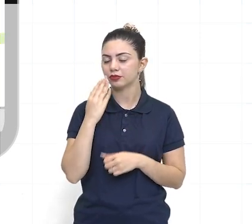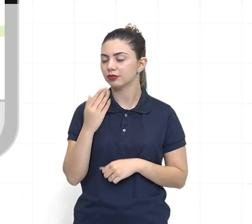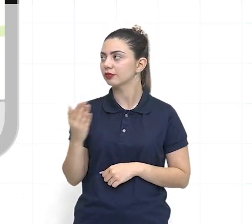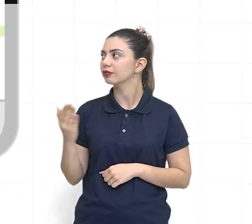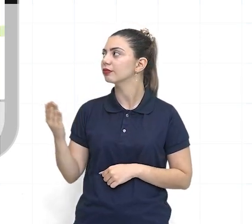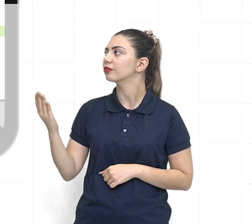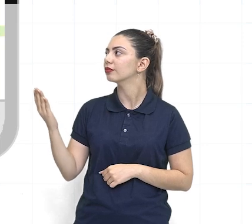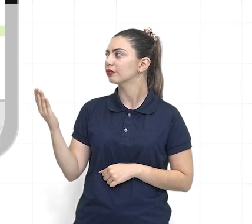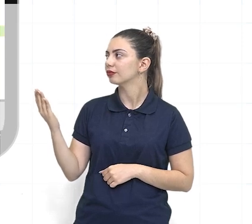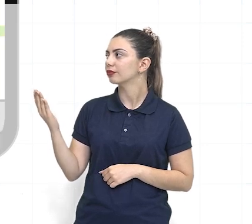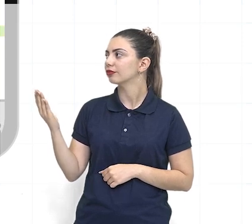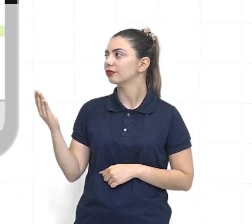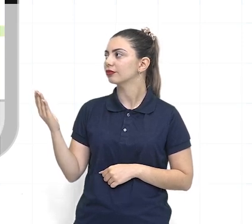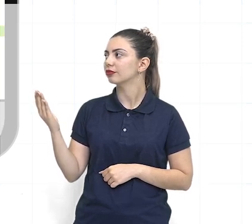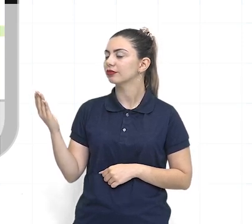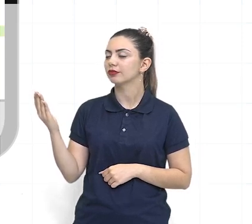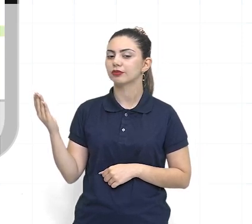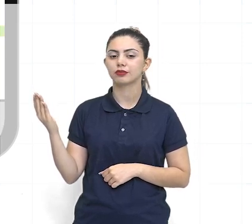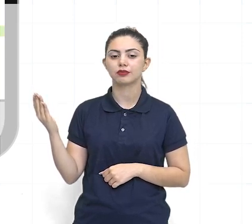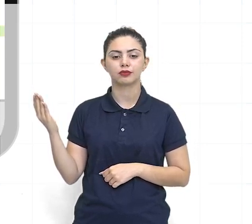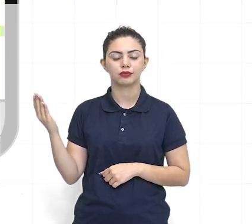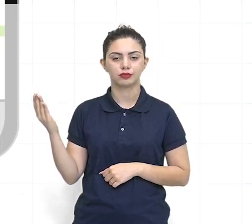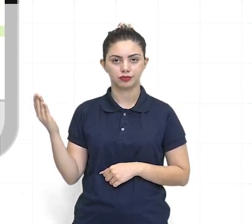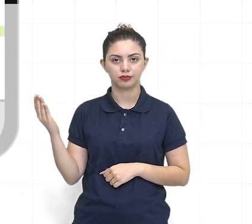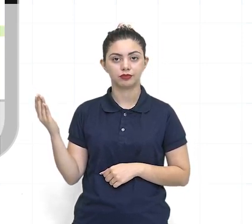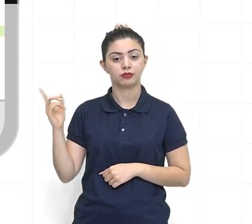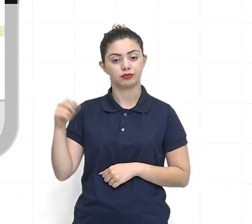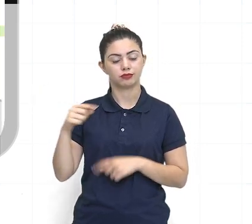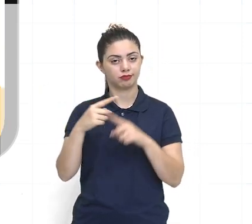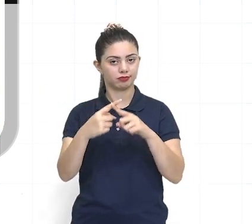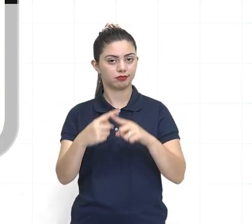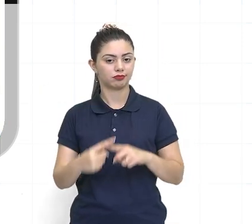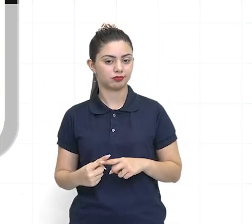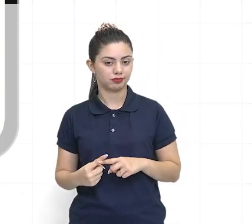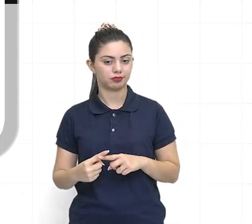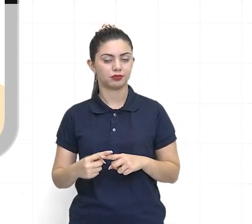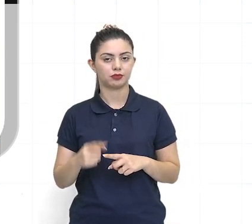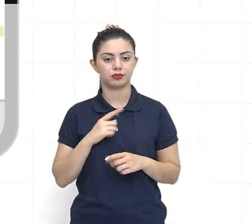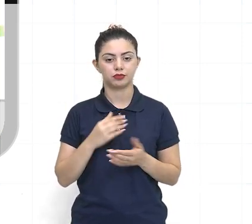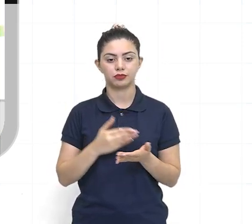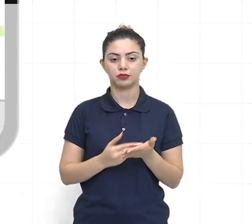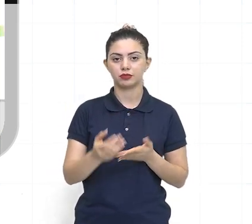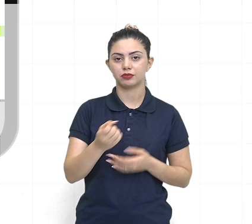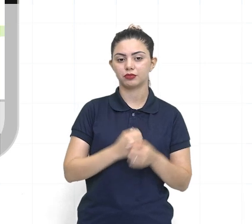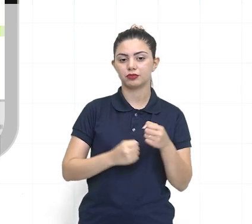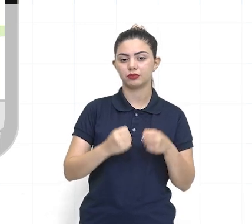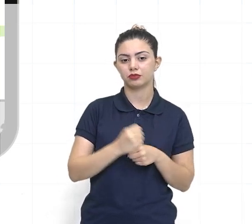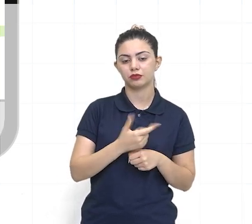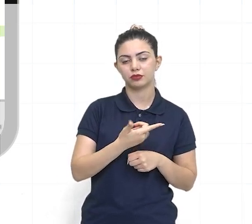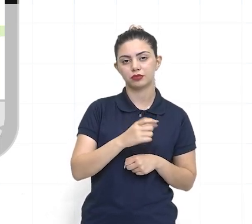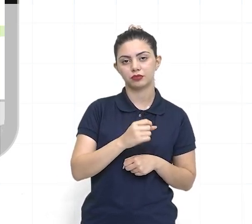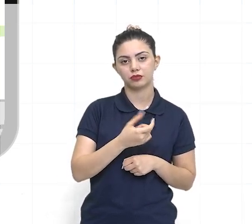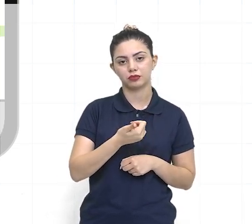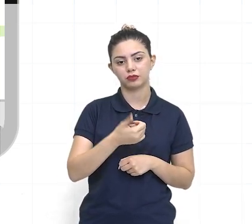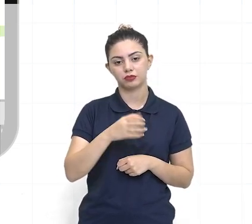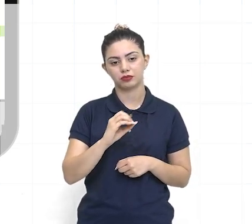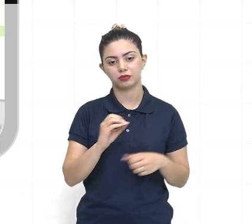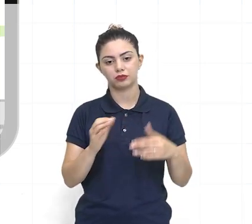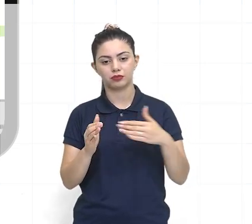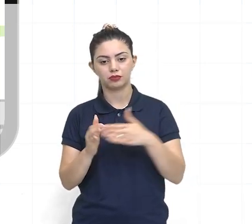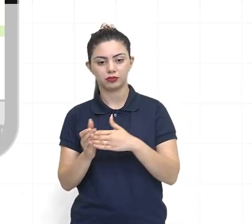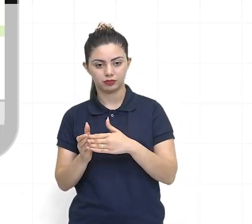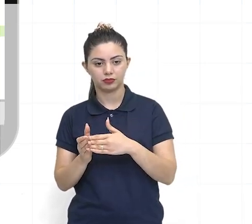aqui, certo? Sobre as Olimpíadas, nós temos desde 2010